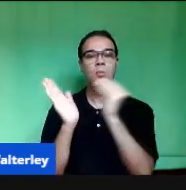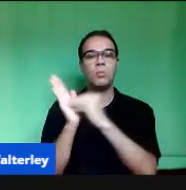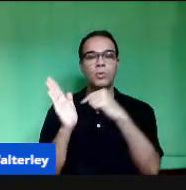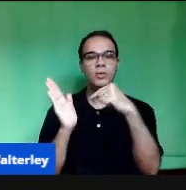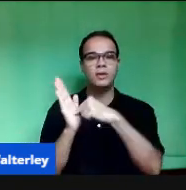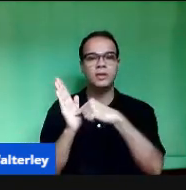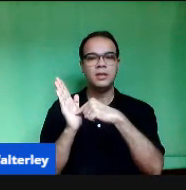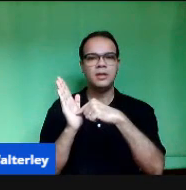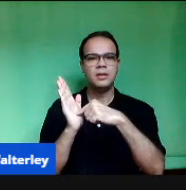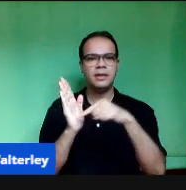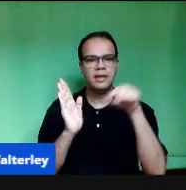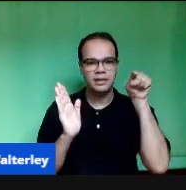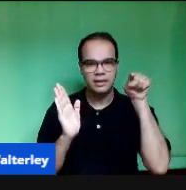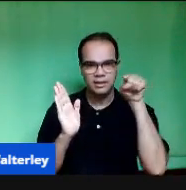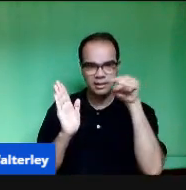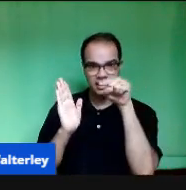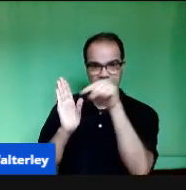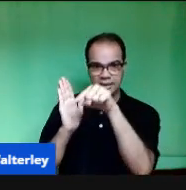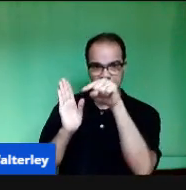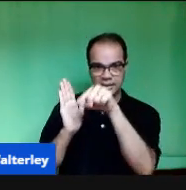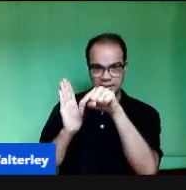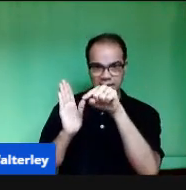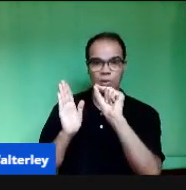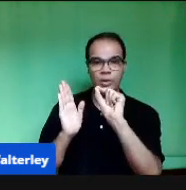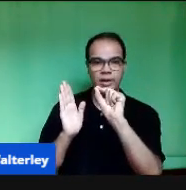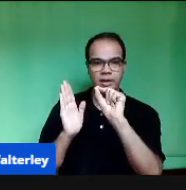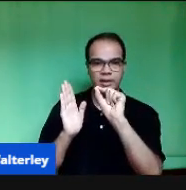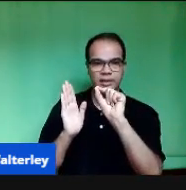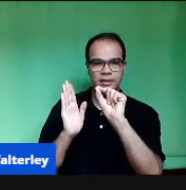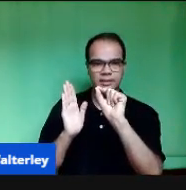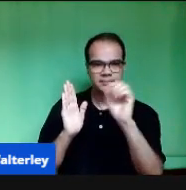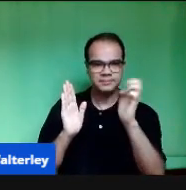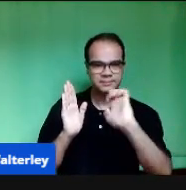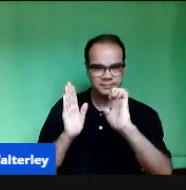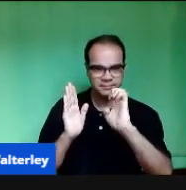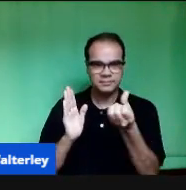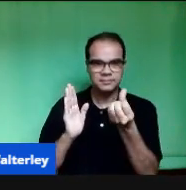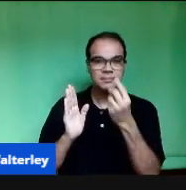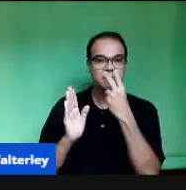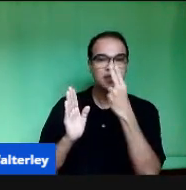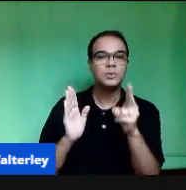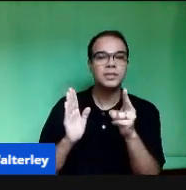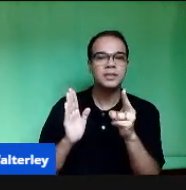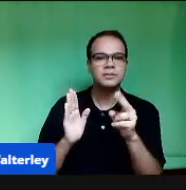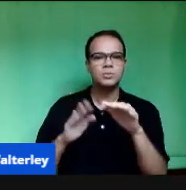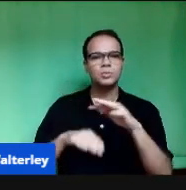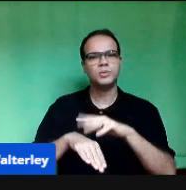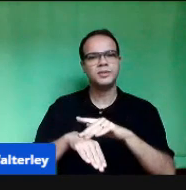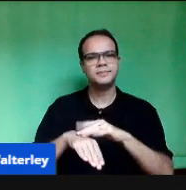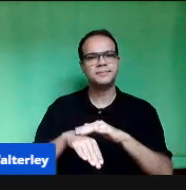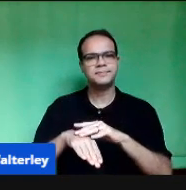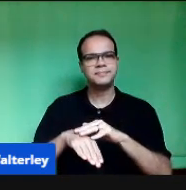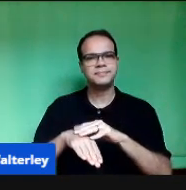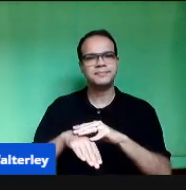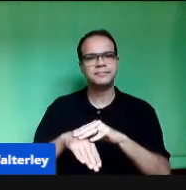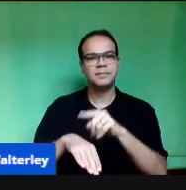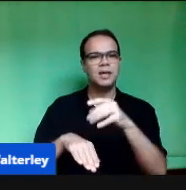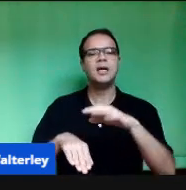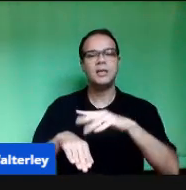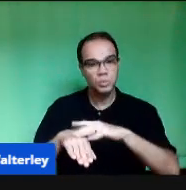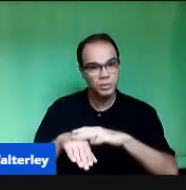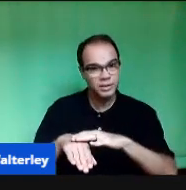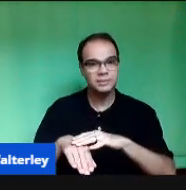era homossexualismo, com essa escrita. Mas, ao retirar a homossexualidade